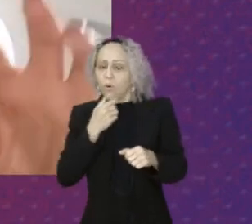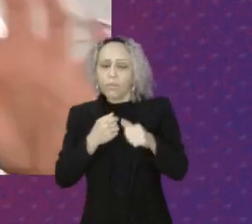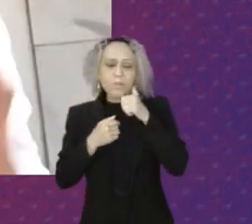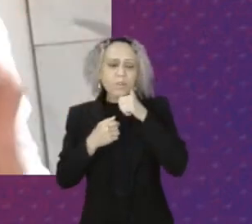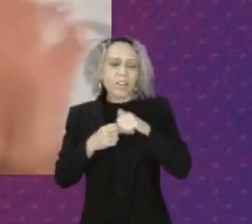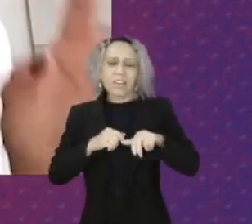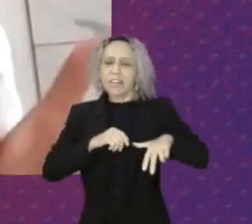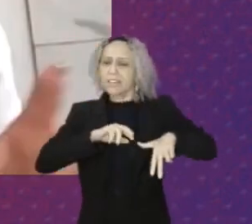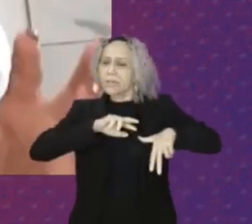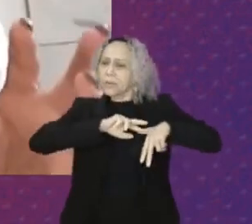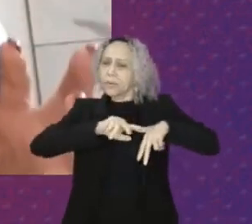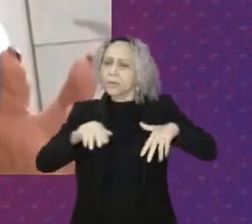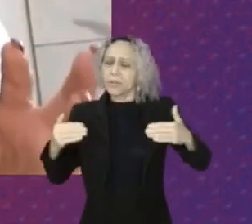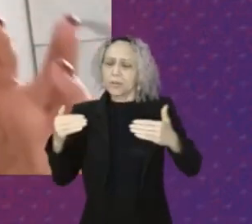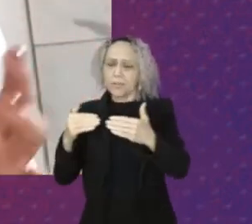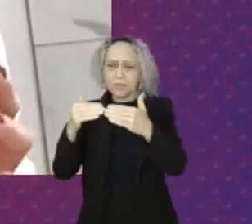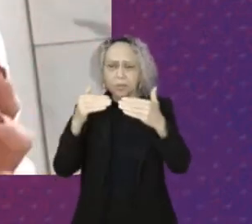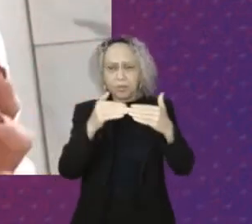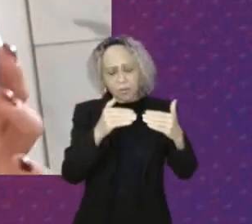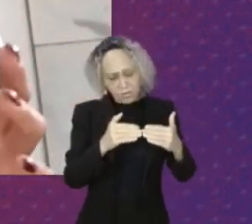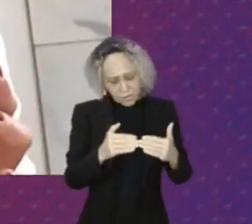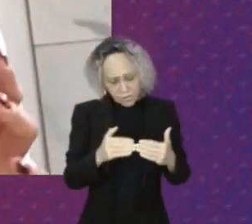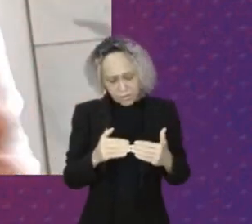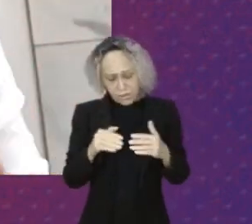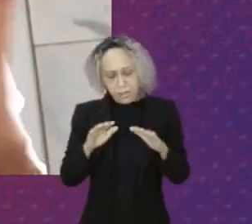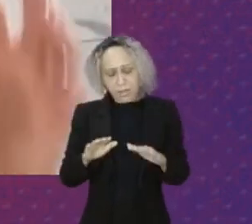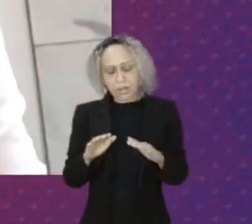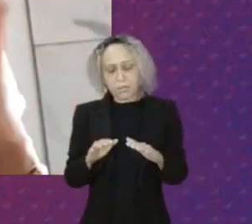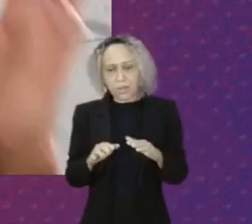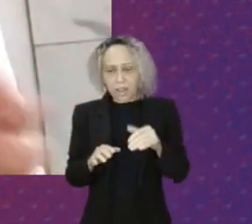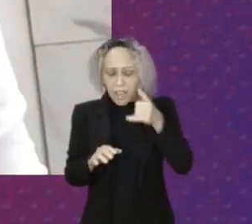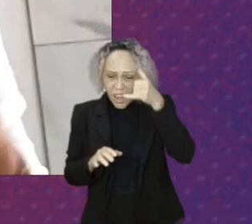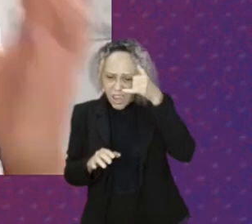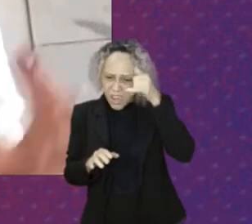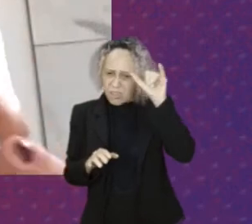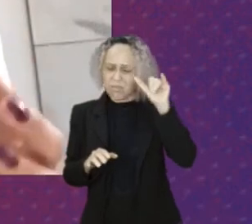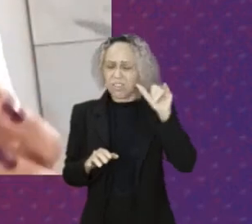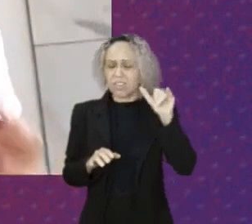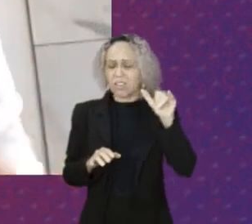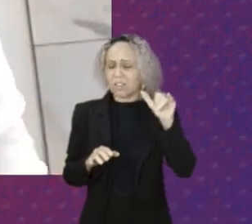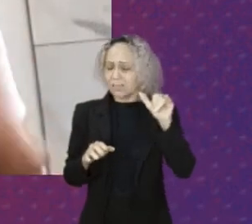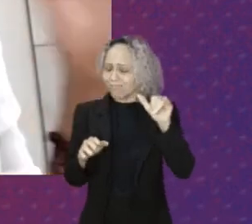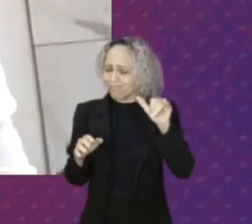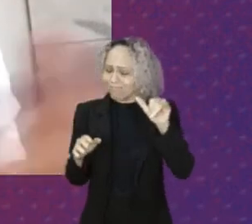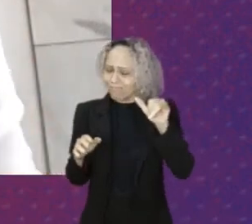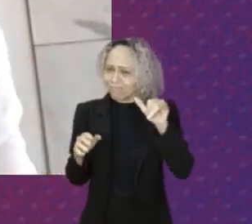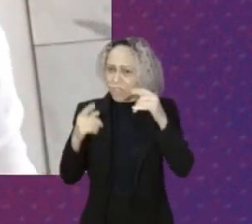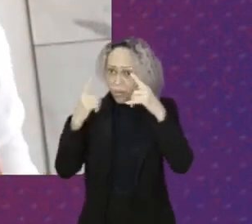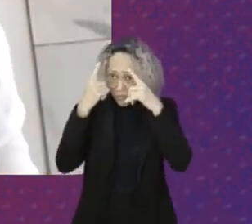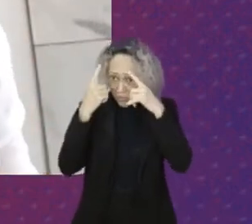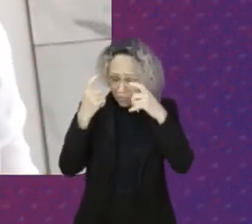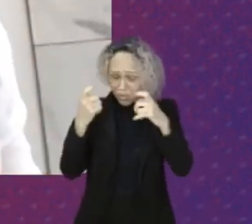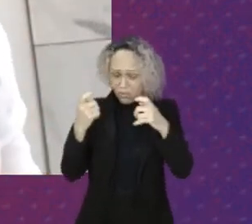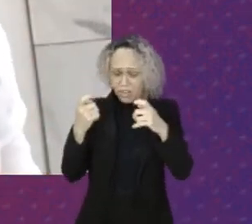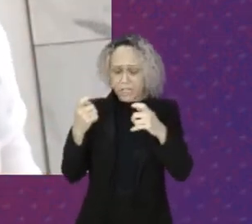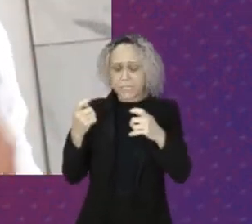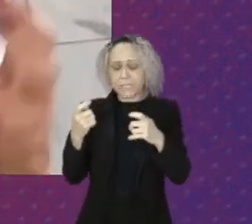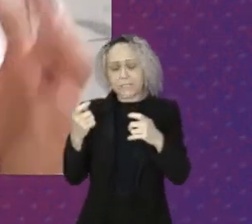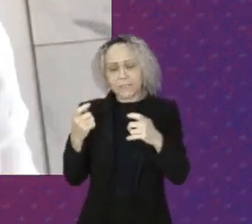da construção de políticas de prevenção à violência, seja primária, secundária e terciária. A gente precisa de um conjunto